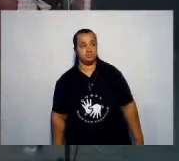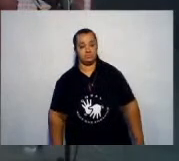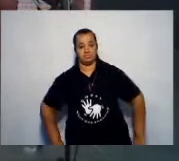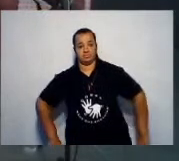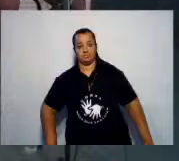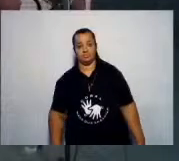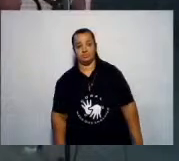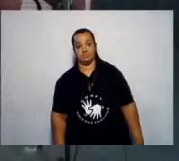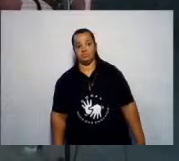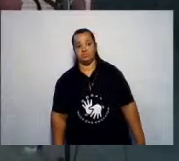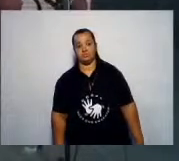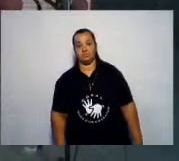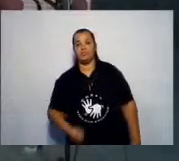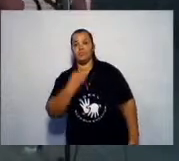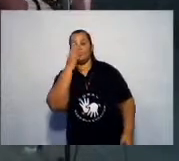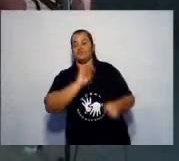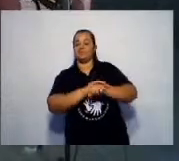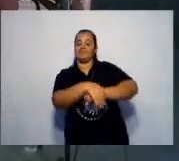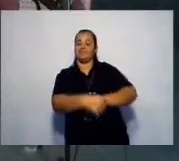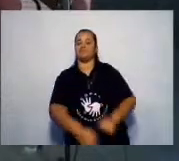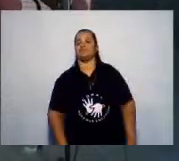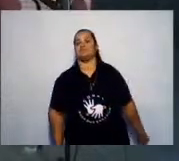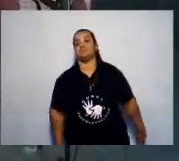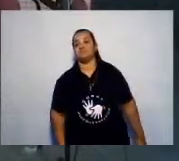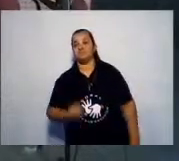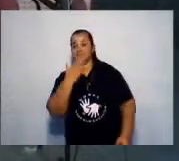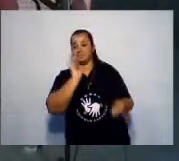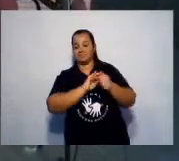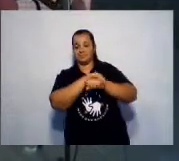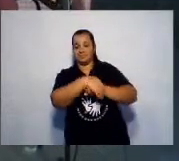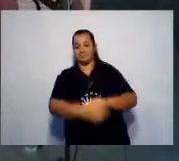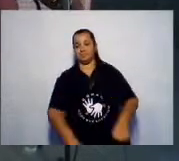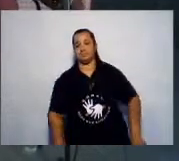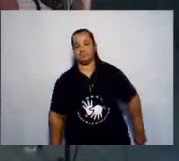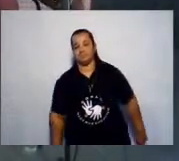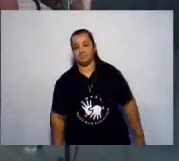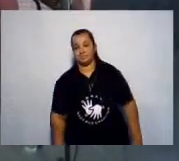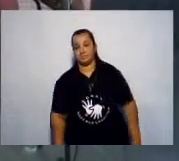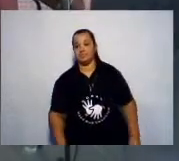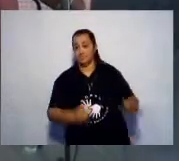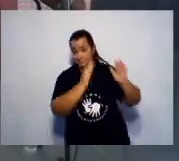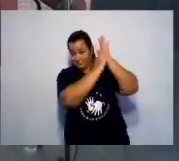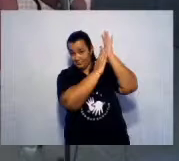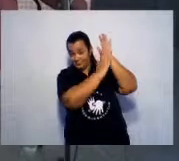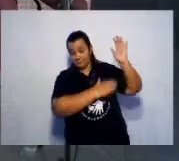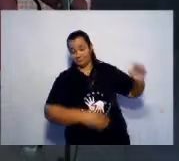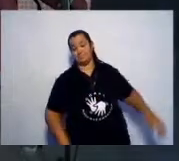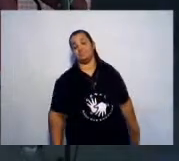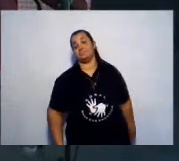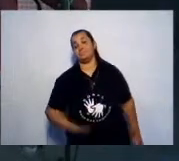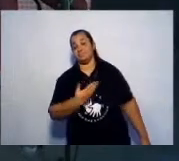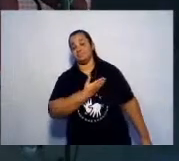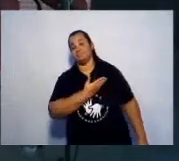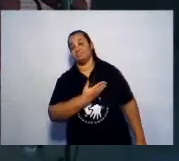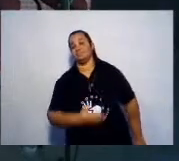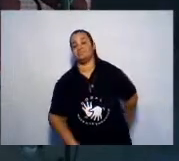Simbora, simbora. Boa noite, boa noite, boa noite, gente. Boa noite, é isso aí. Salve, salve, rapaziada.